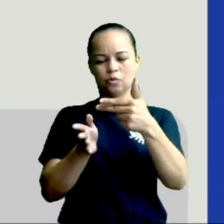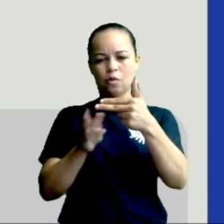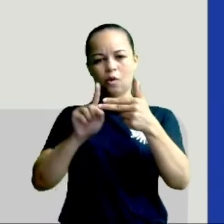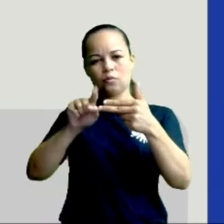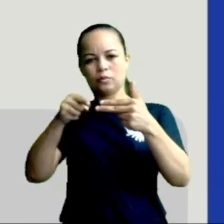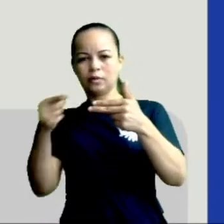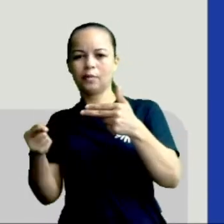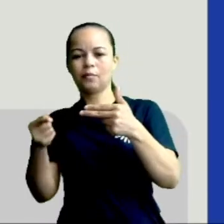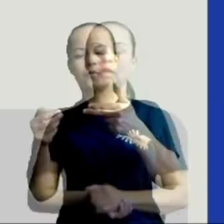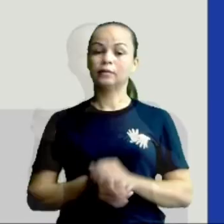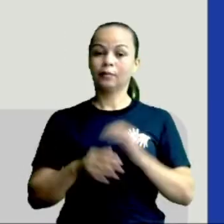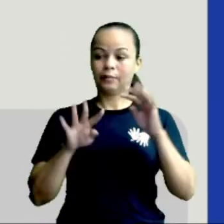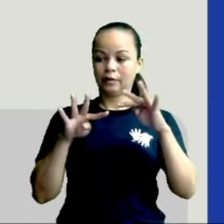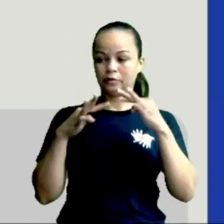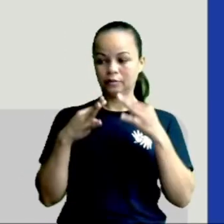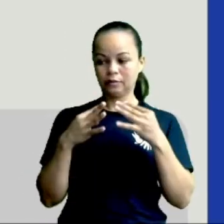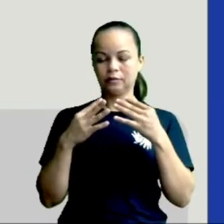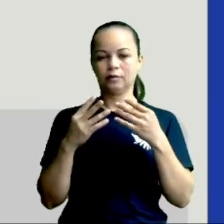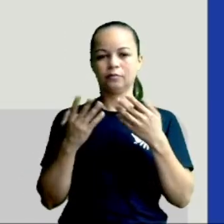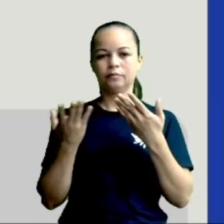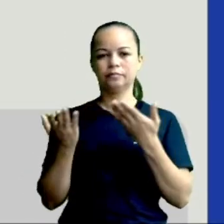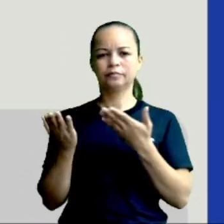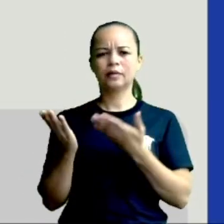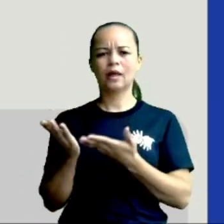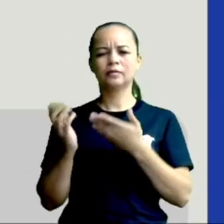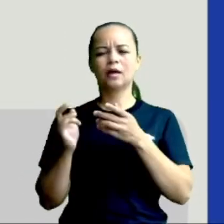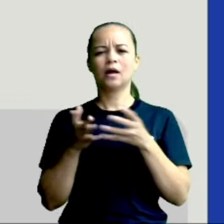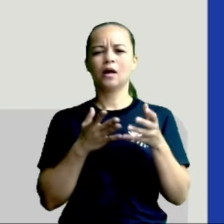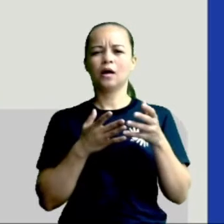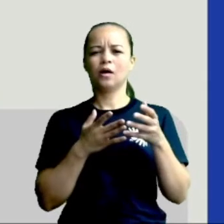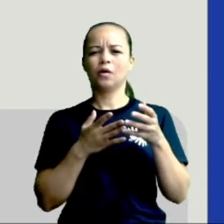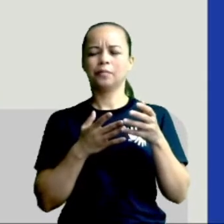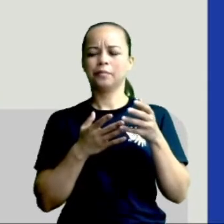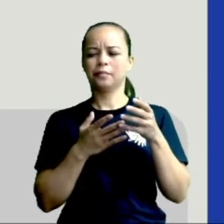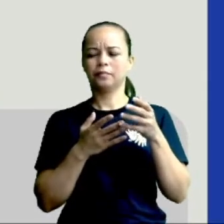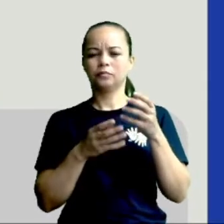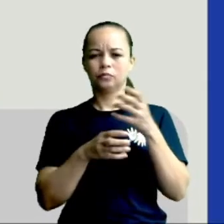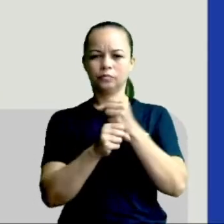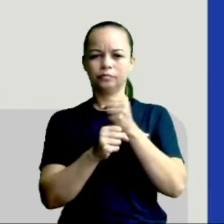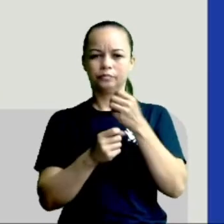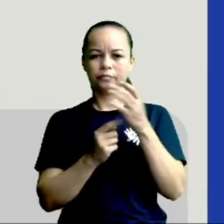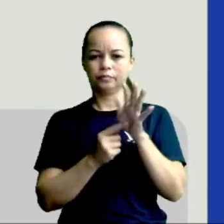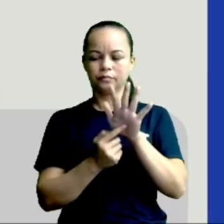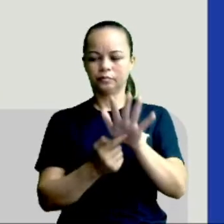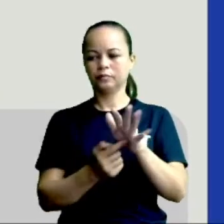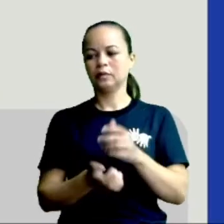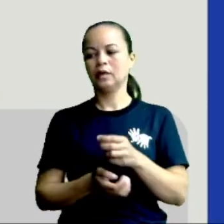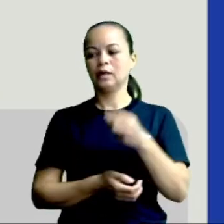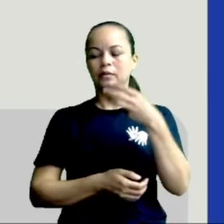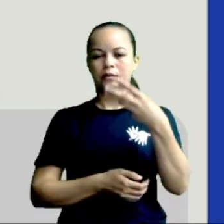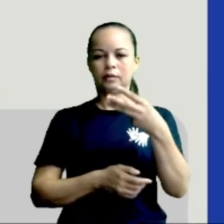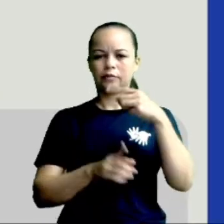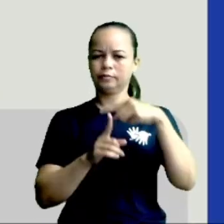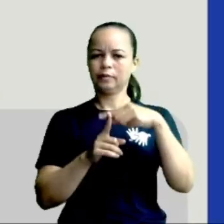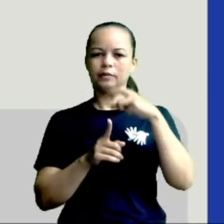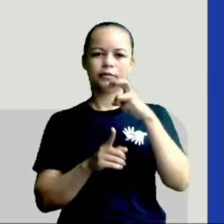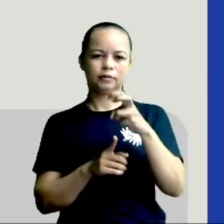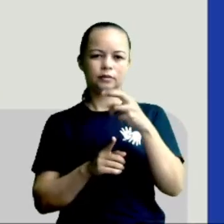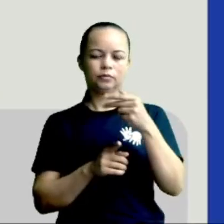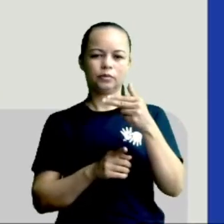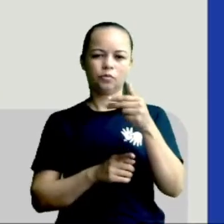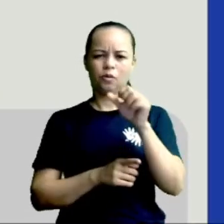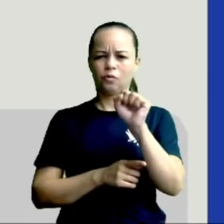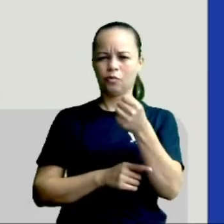bom então presta bem atenção aí nessa operação que aparece 3 + 5 = 8 né